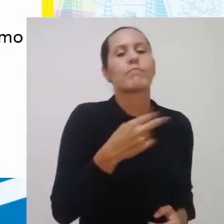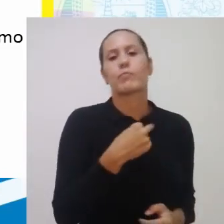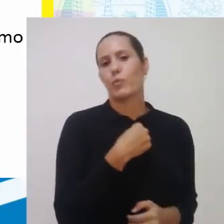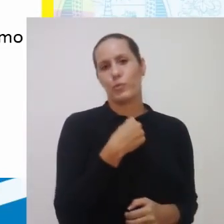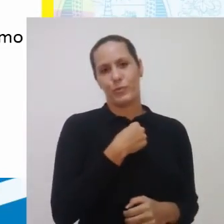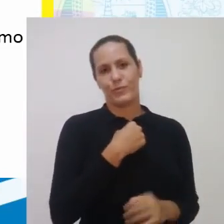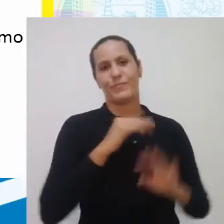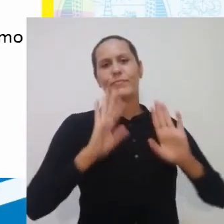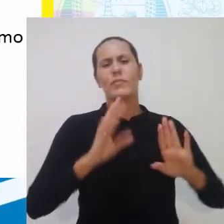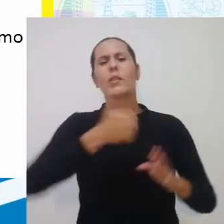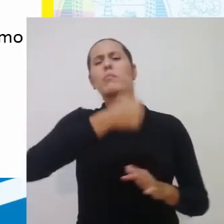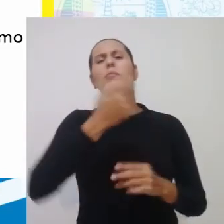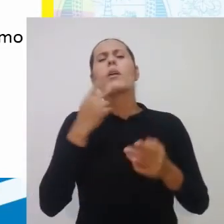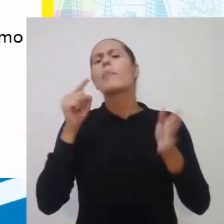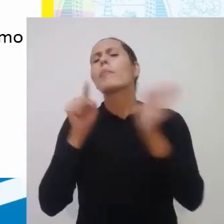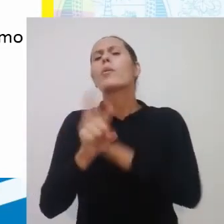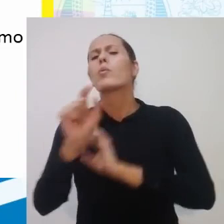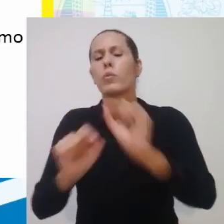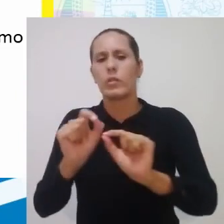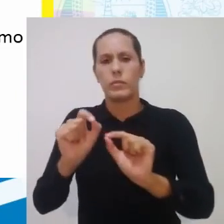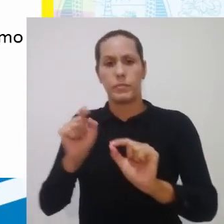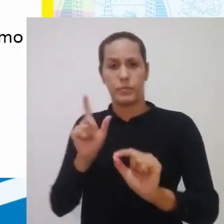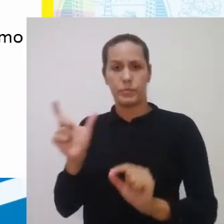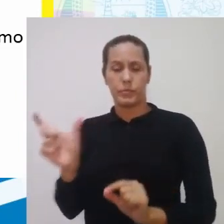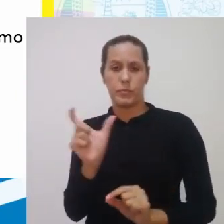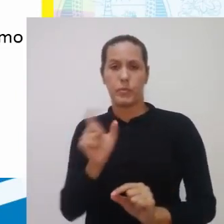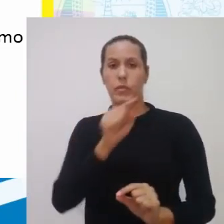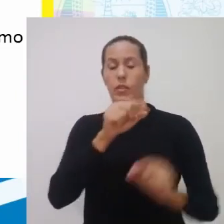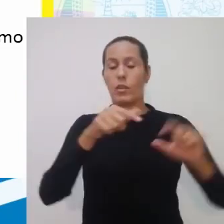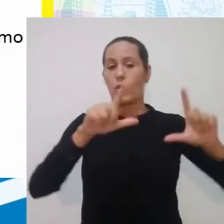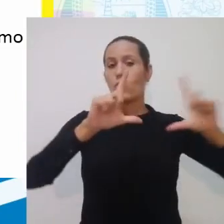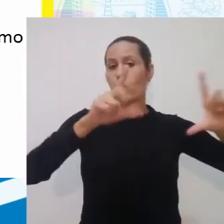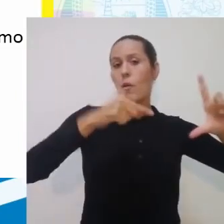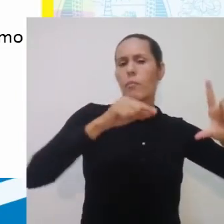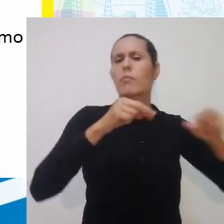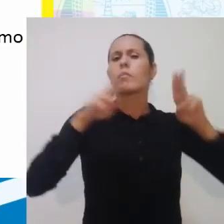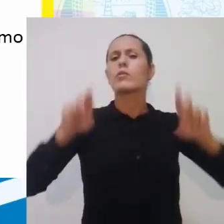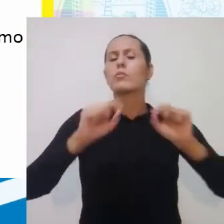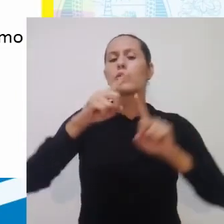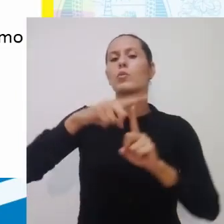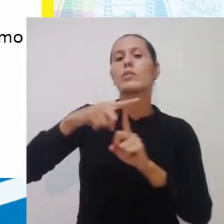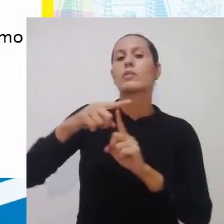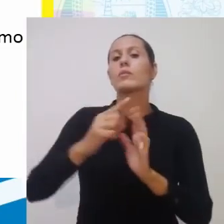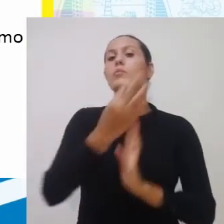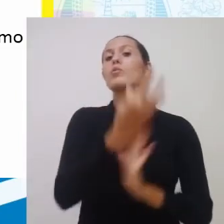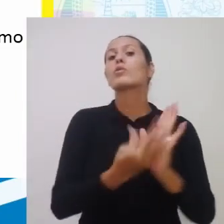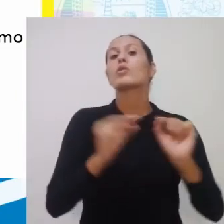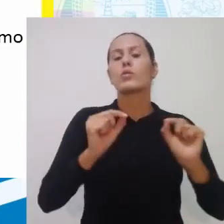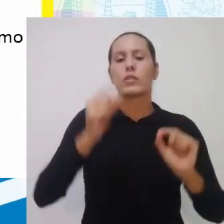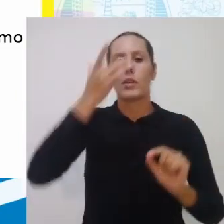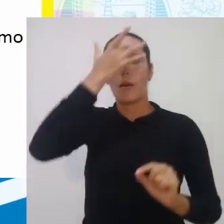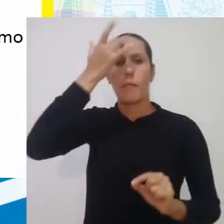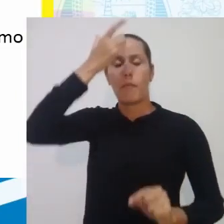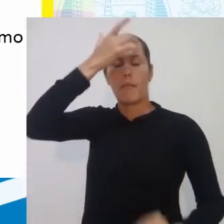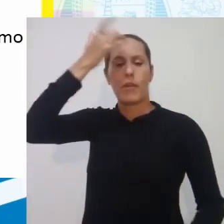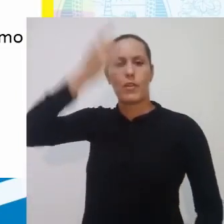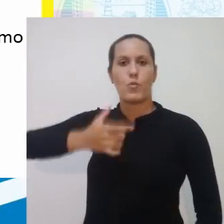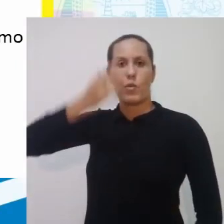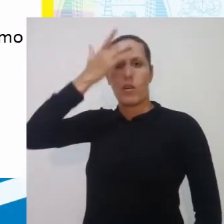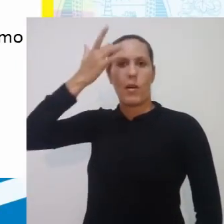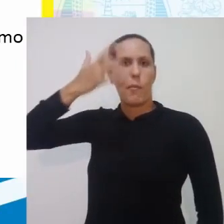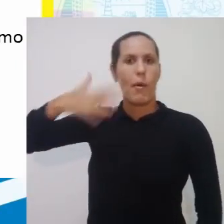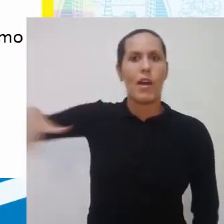pode. Então a primeira questão que eu faço para você é: o meme ao lado fala de um tipo de texto conhecido pela maioria